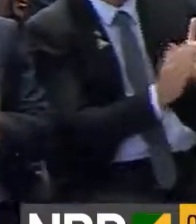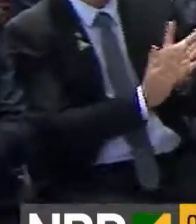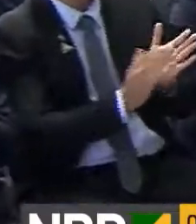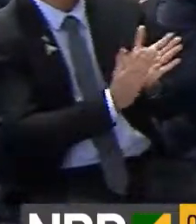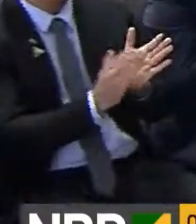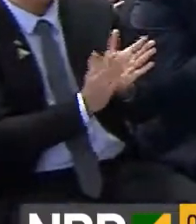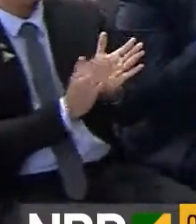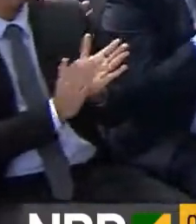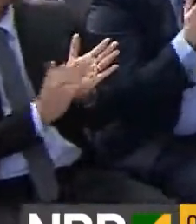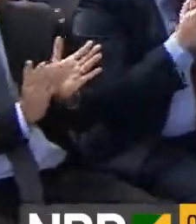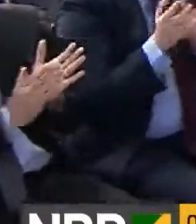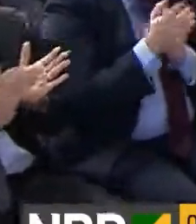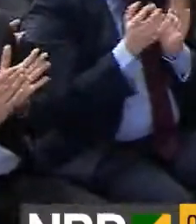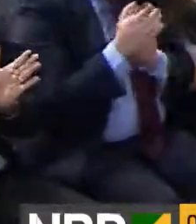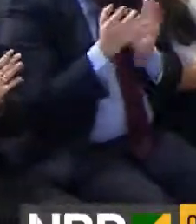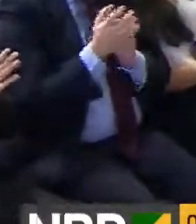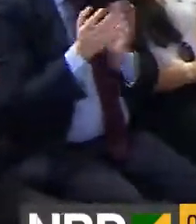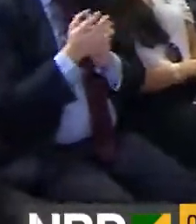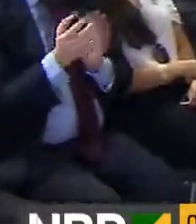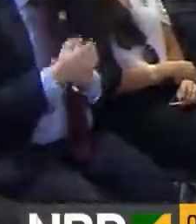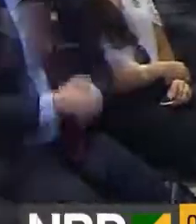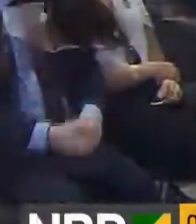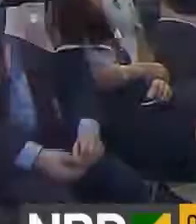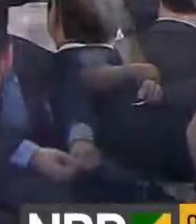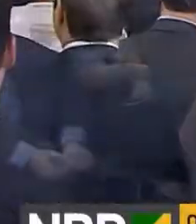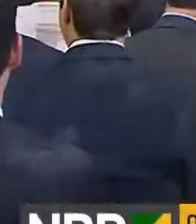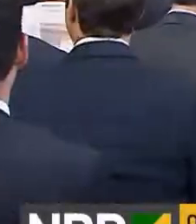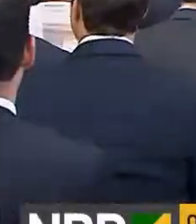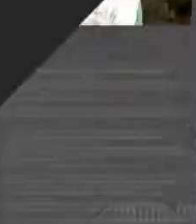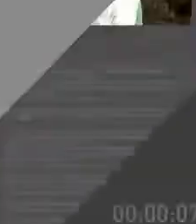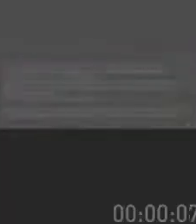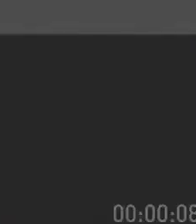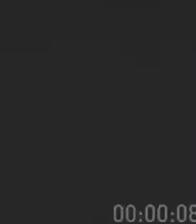está encerrada esta cerimônia